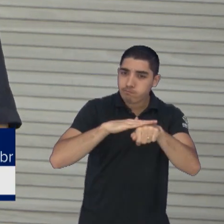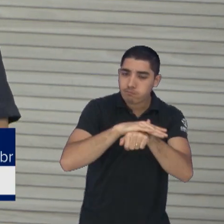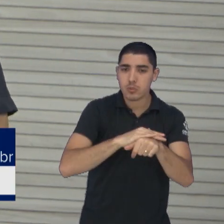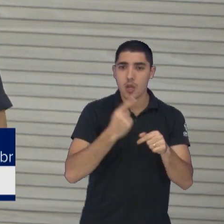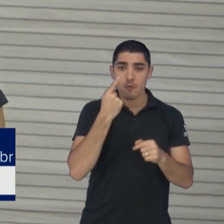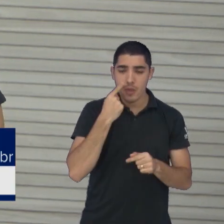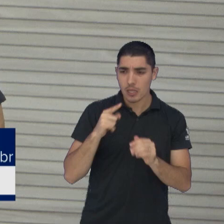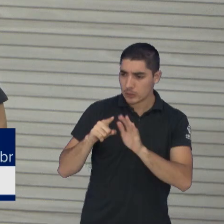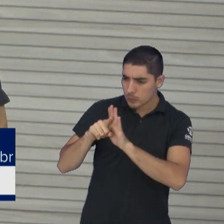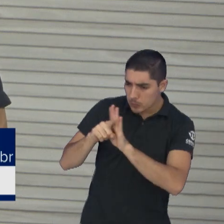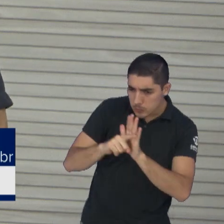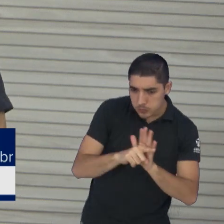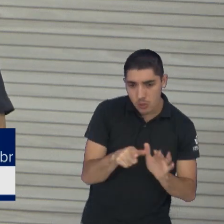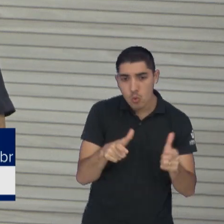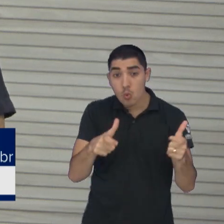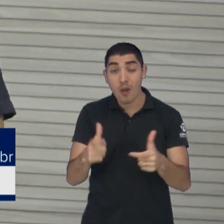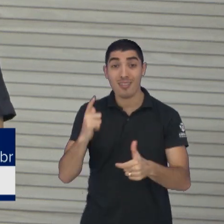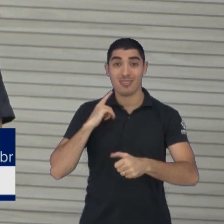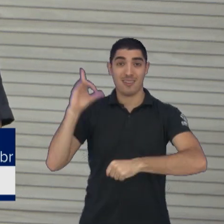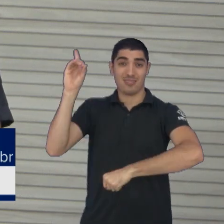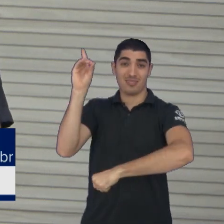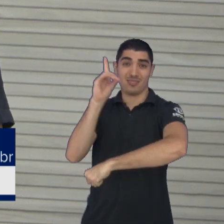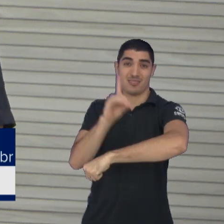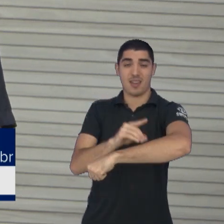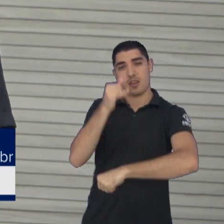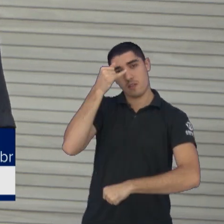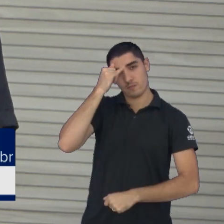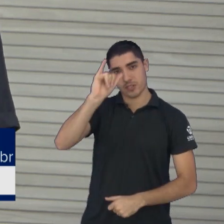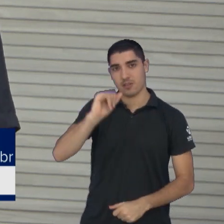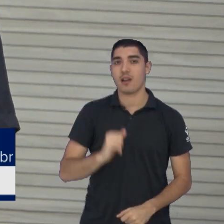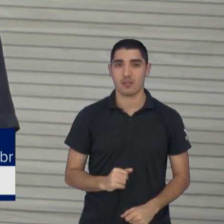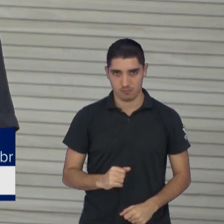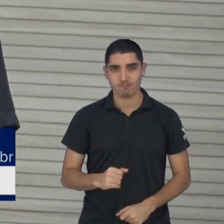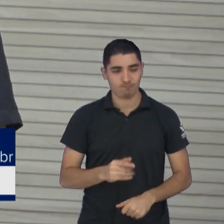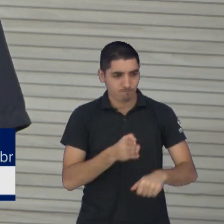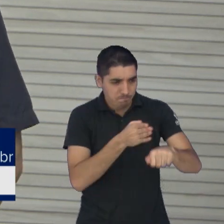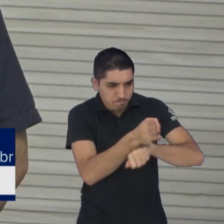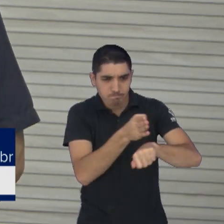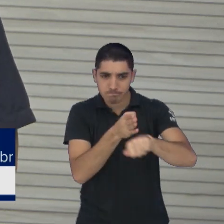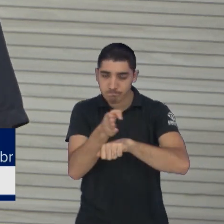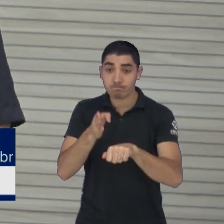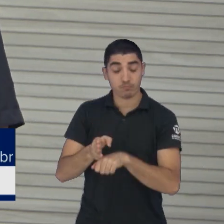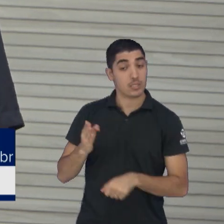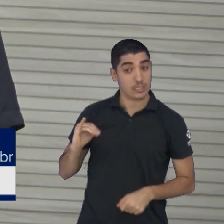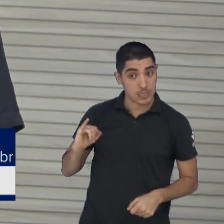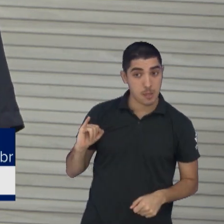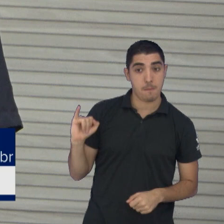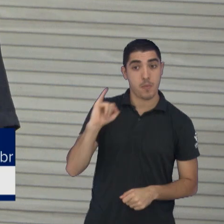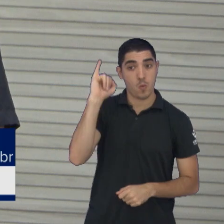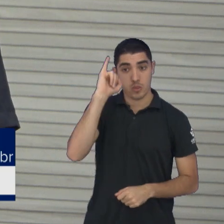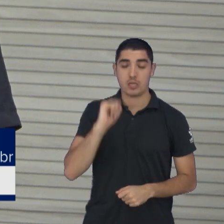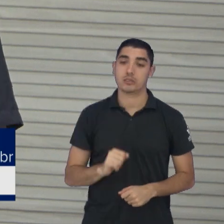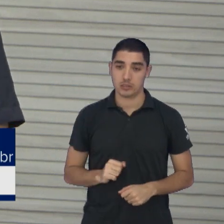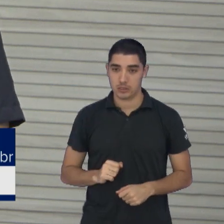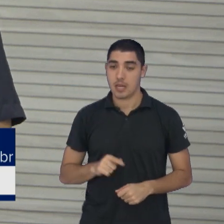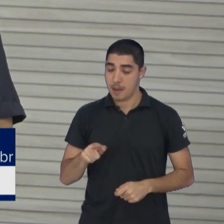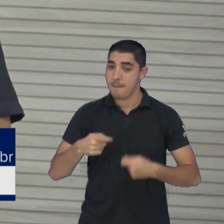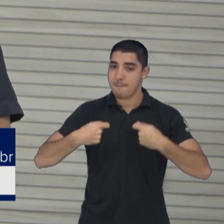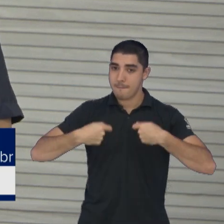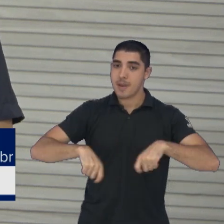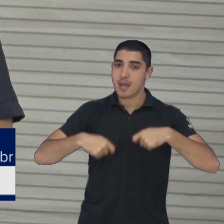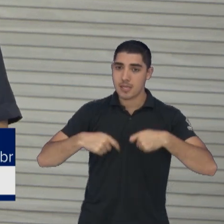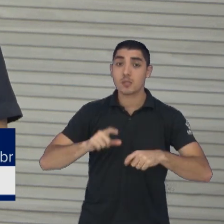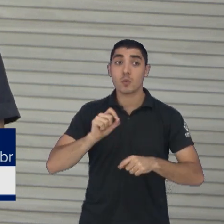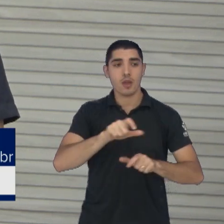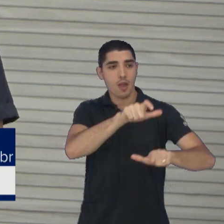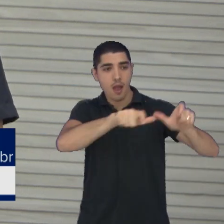A gente quer pedir aqui para os moradores poder atender essas pessoas, porque é importante, é muito importante que se abra